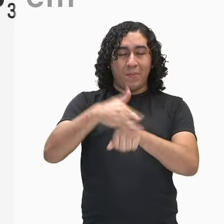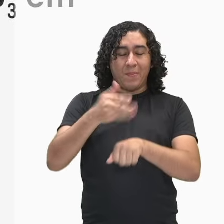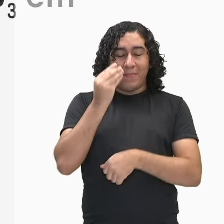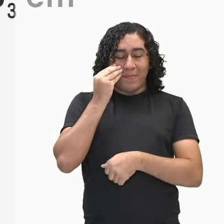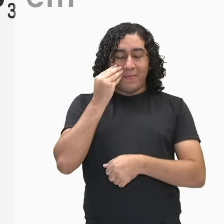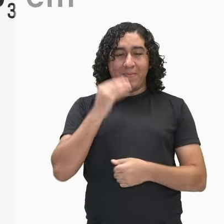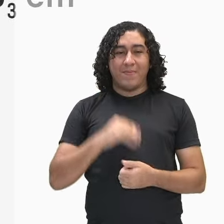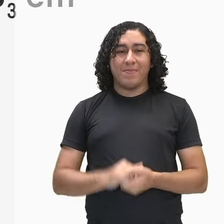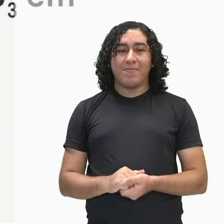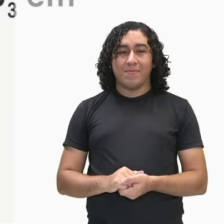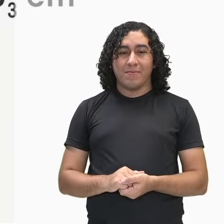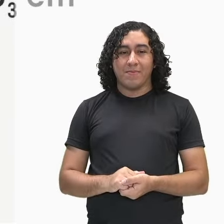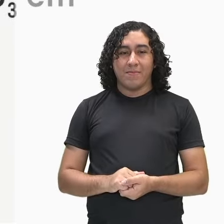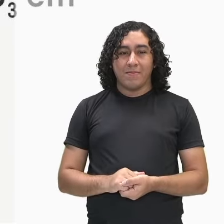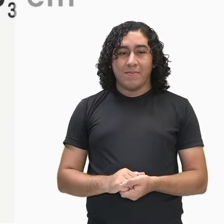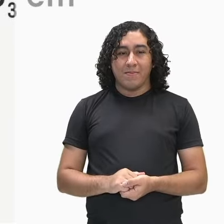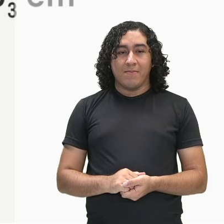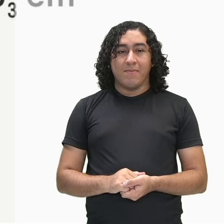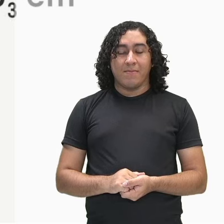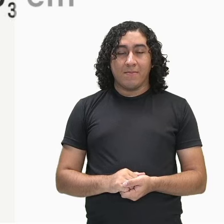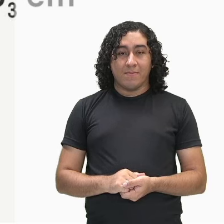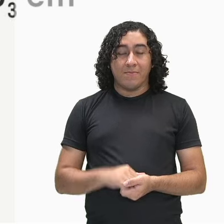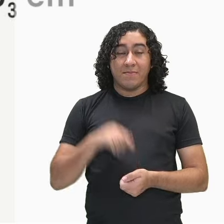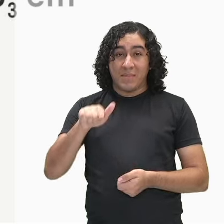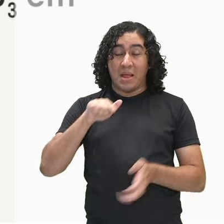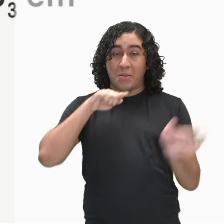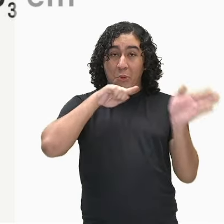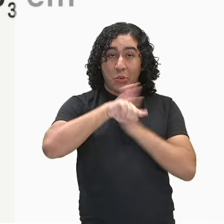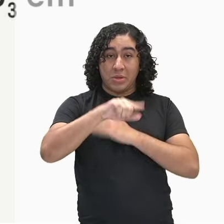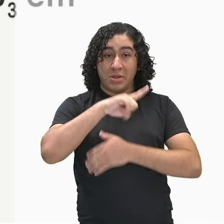olhada. Nessa aplicação, nós temos